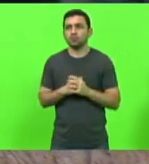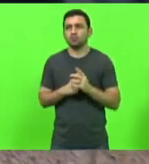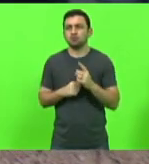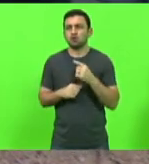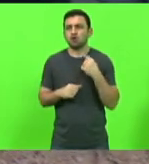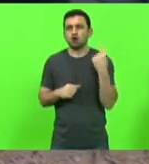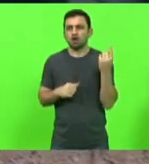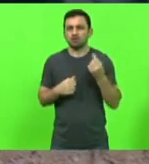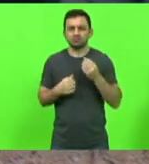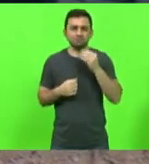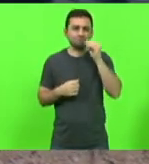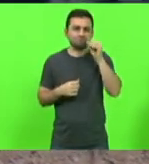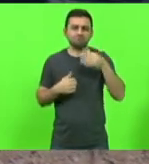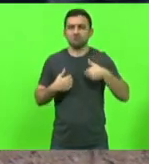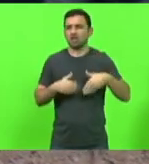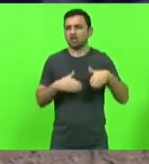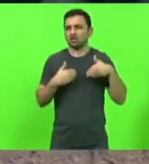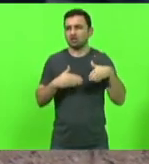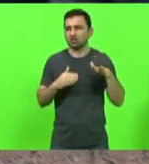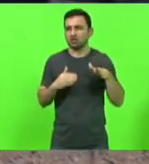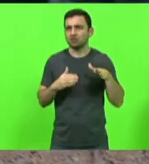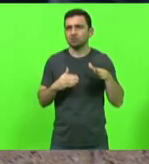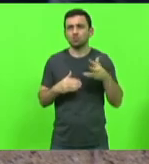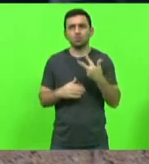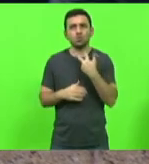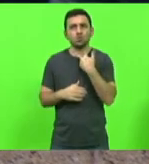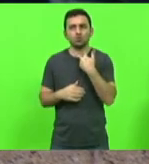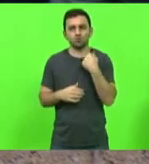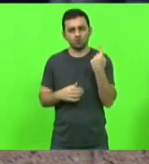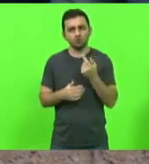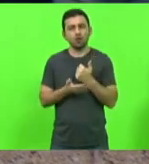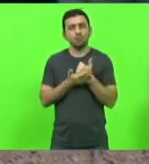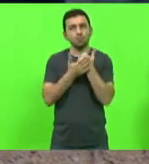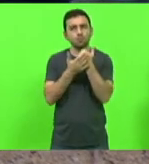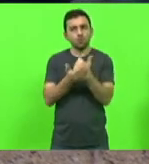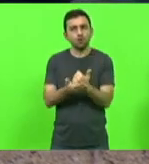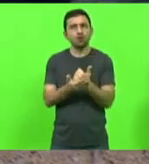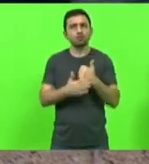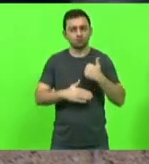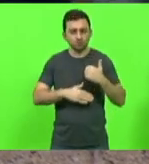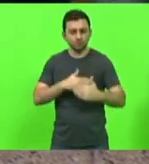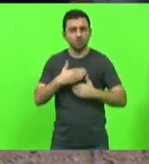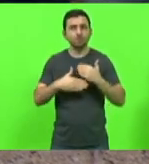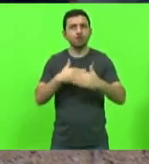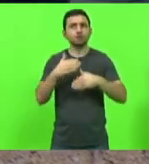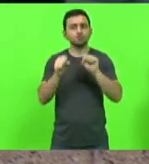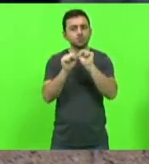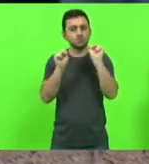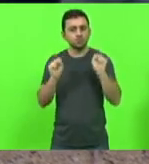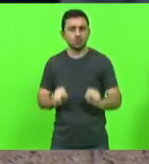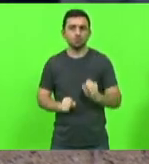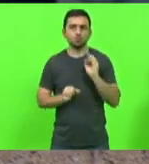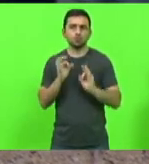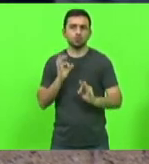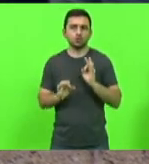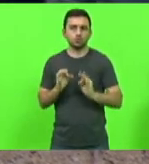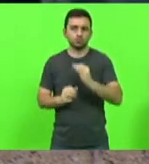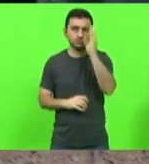despercebidos como homens que ajudam a construir o sistema jurídico brasileiro